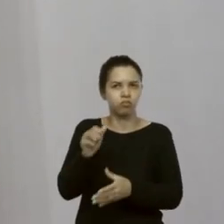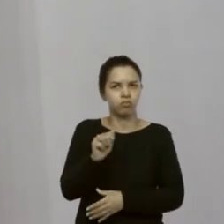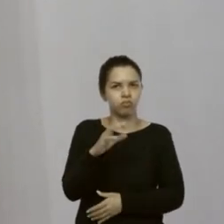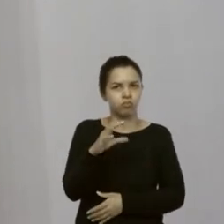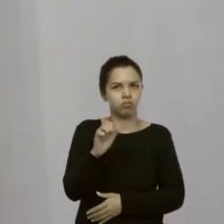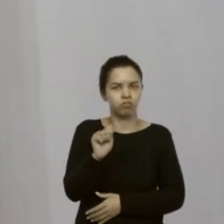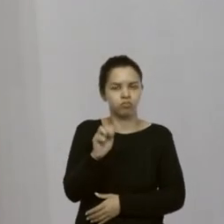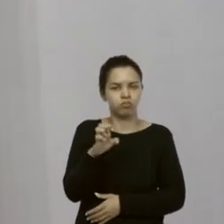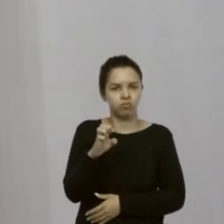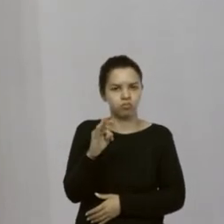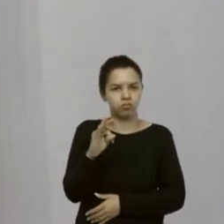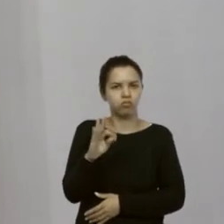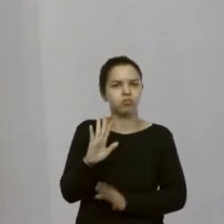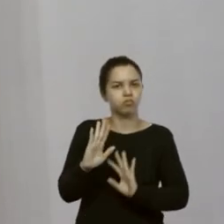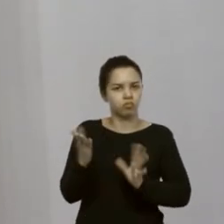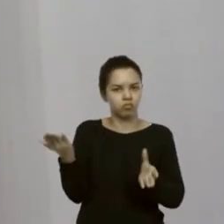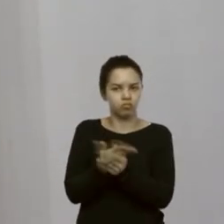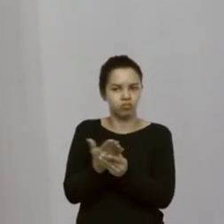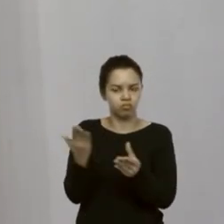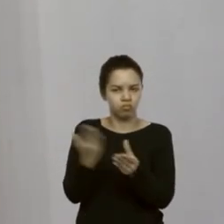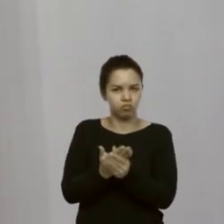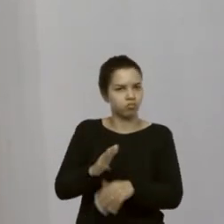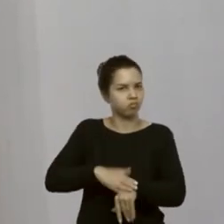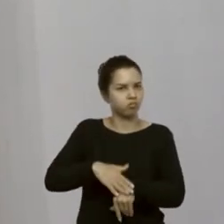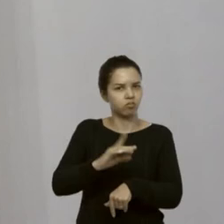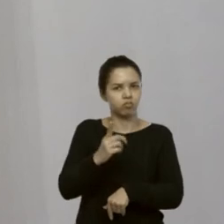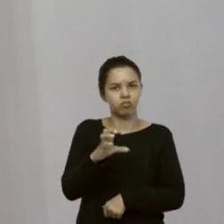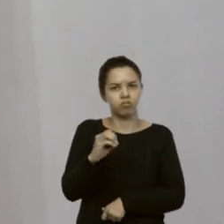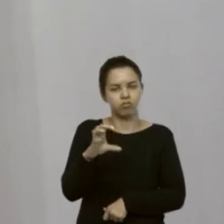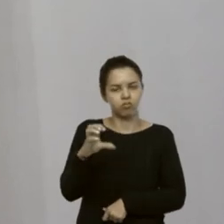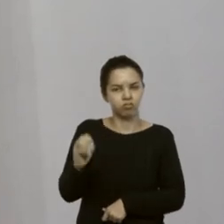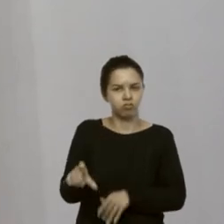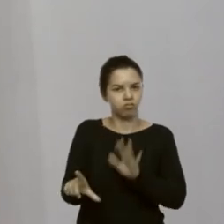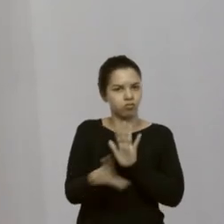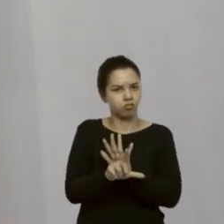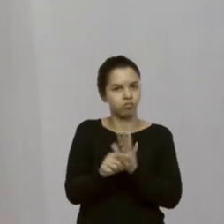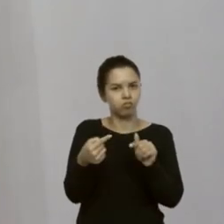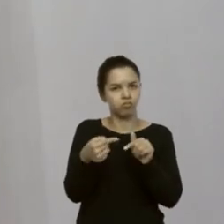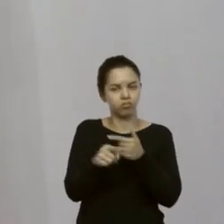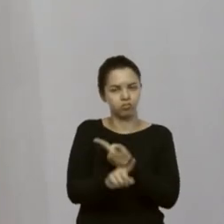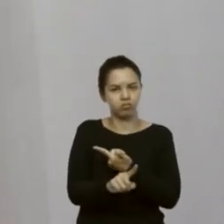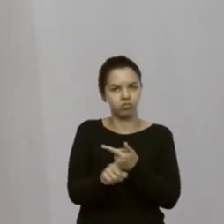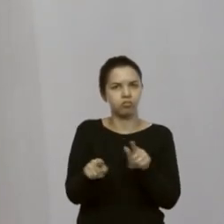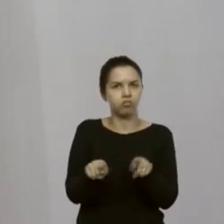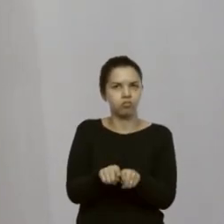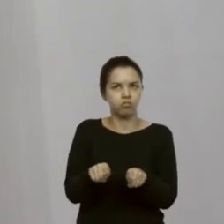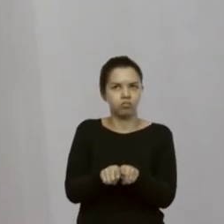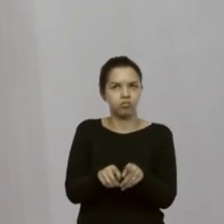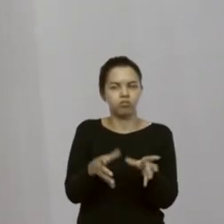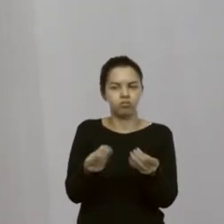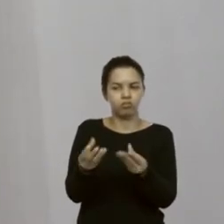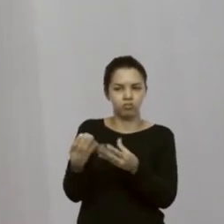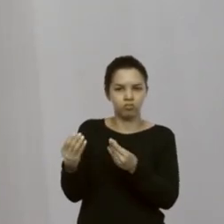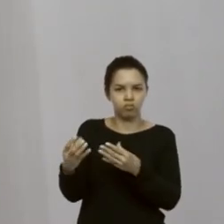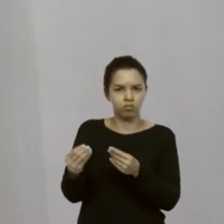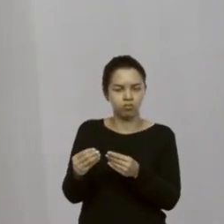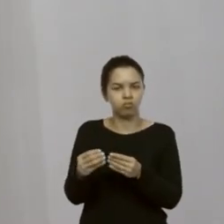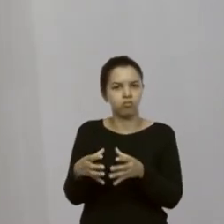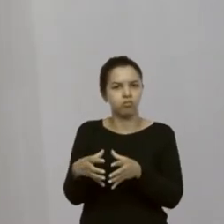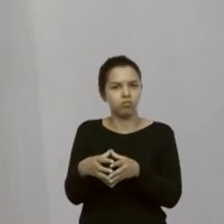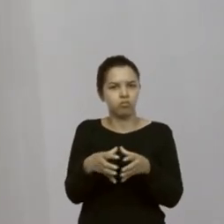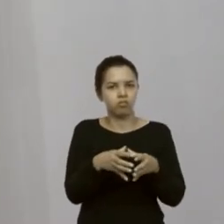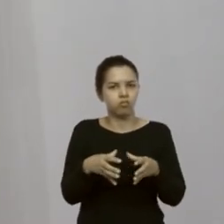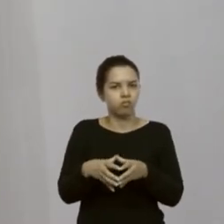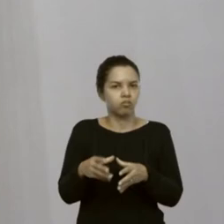contra essas emissoras que insistem em operar fora da lei. E o pior, envolvendo até mesmo órgãos públicos que,